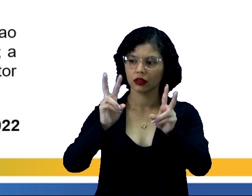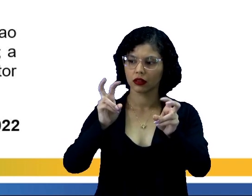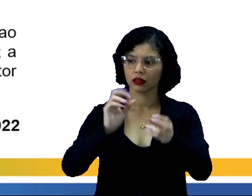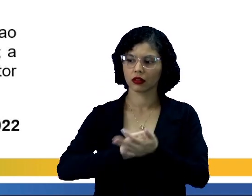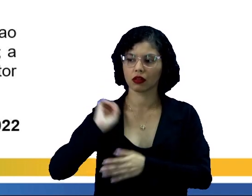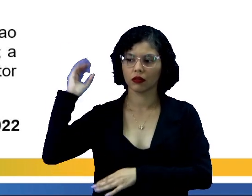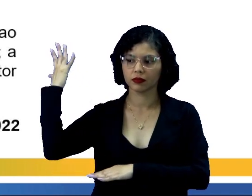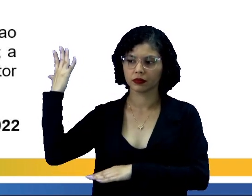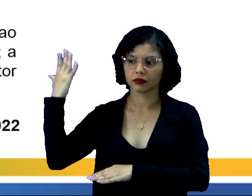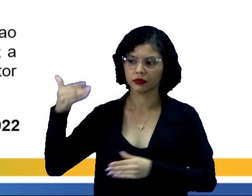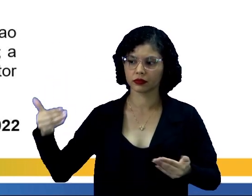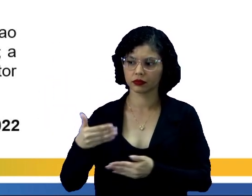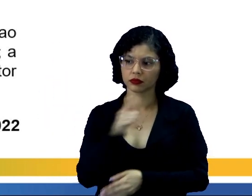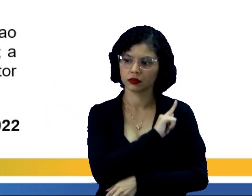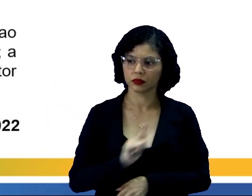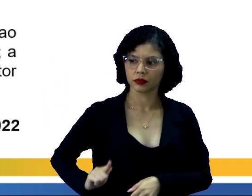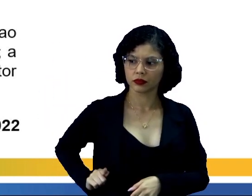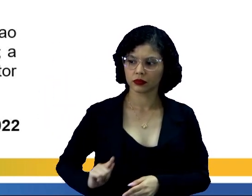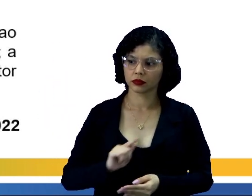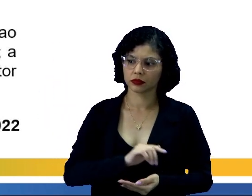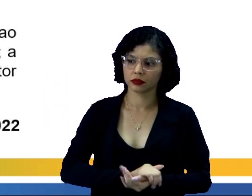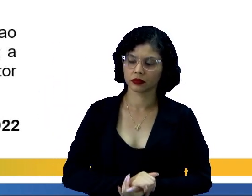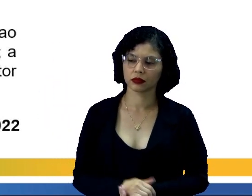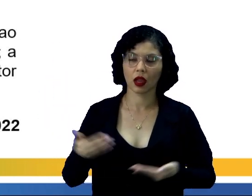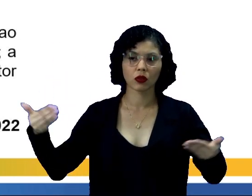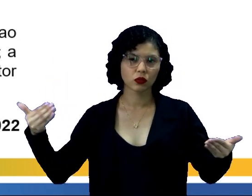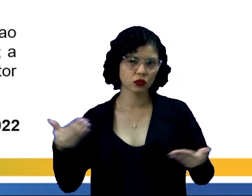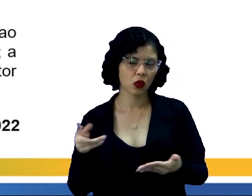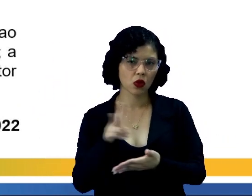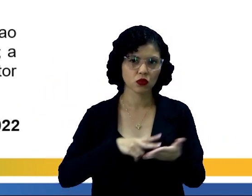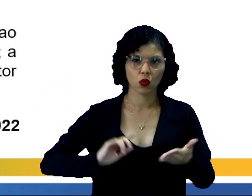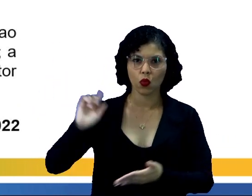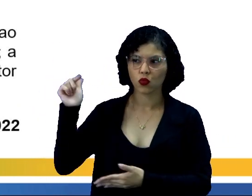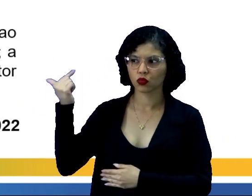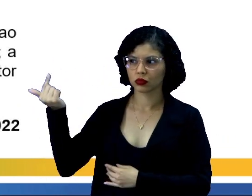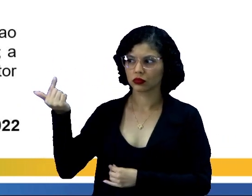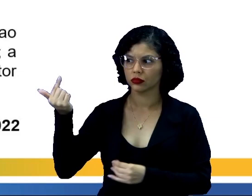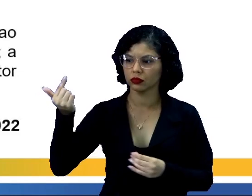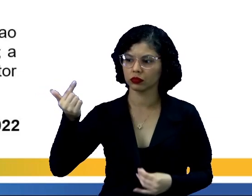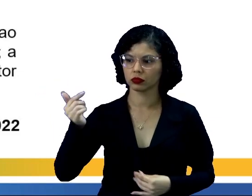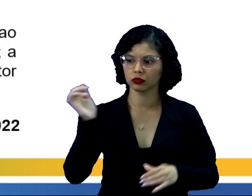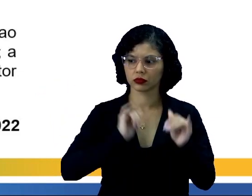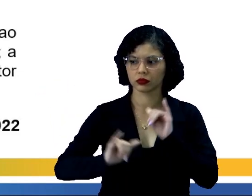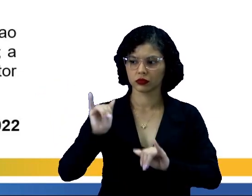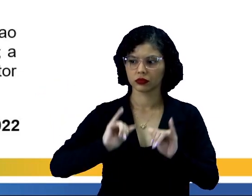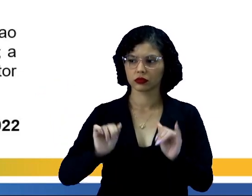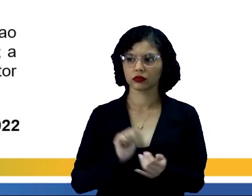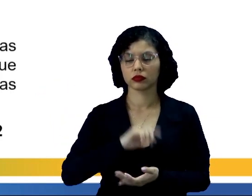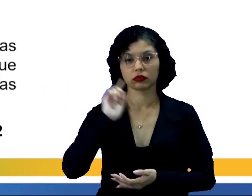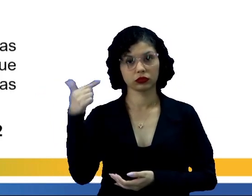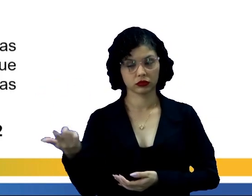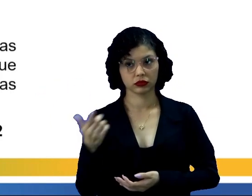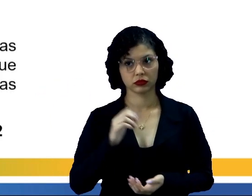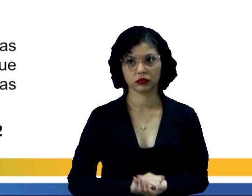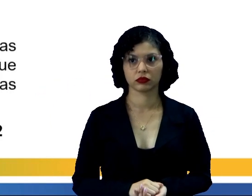que ocorreram no atual governo. Agora, vamos ler outra notícia de